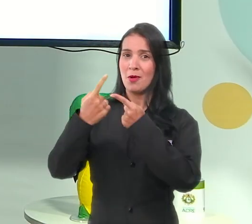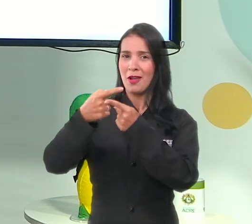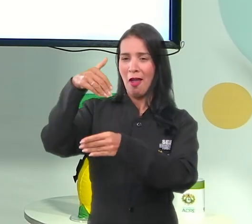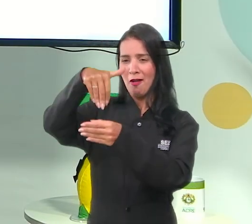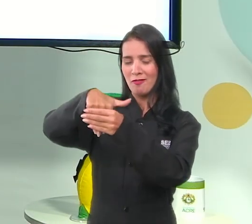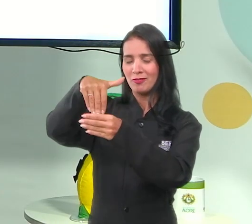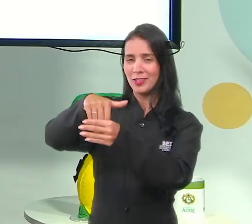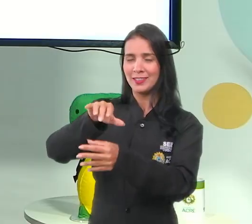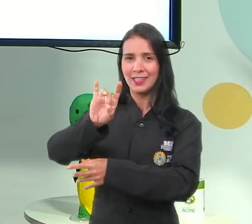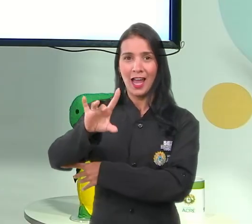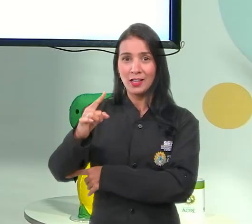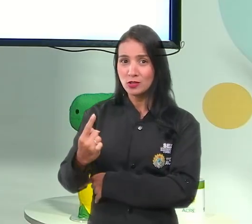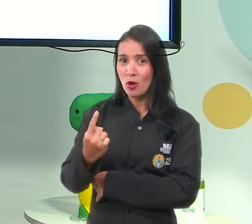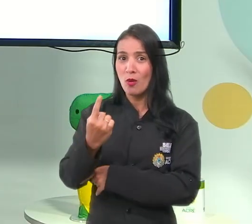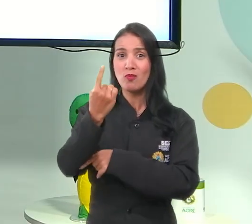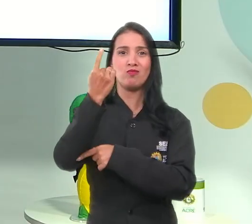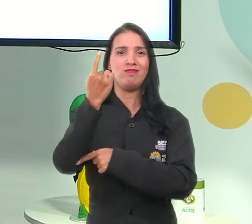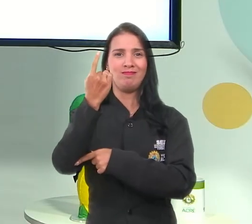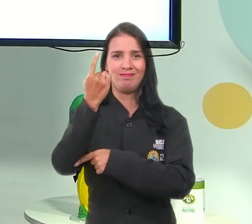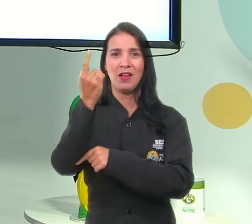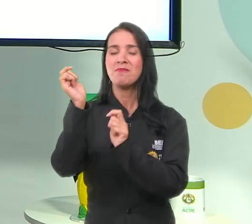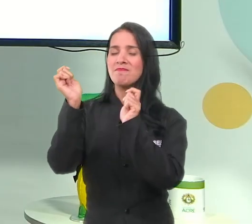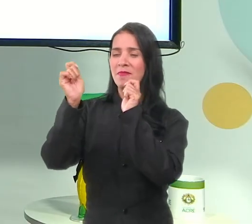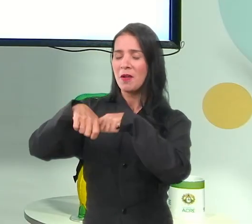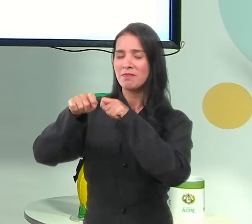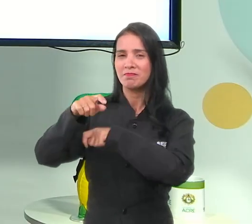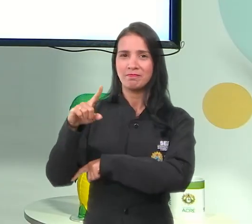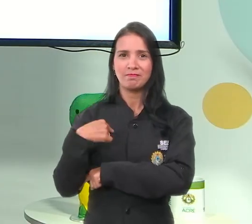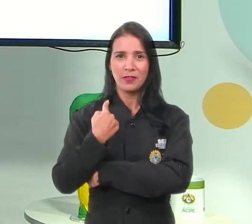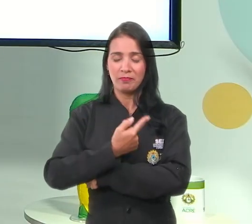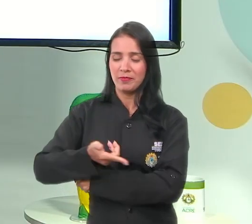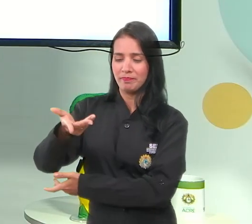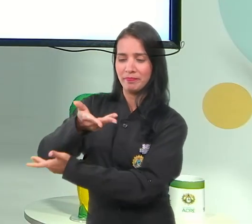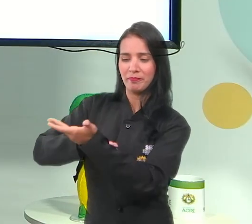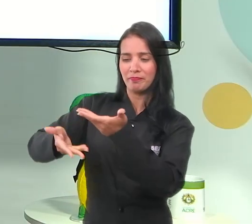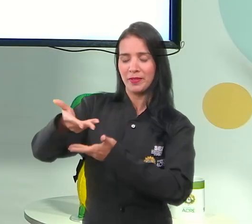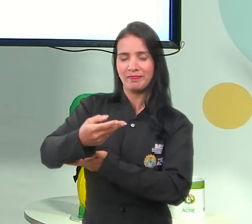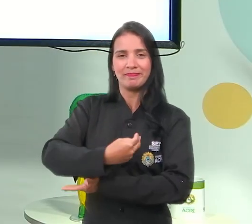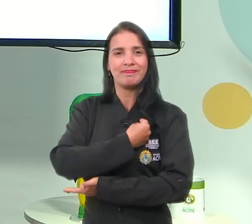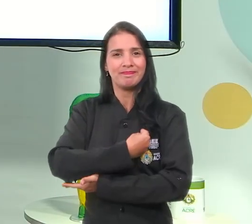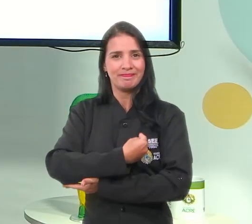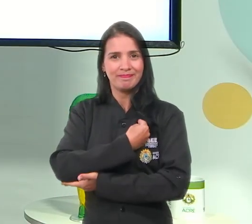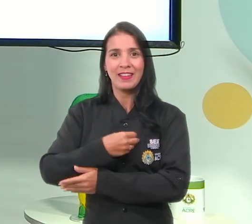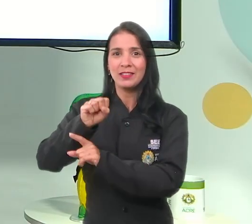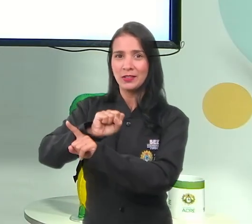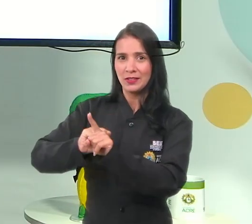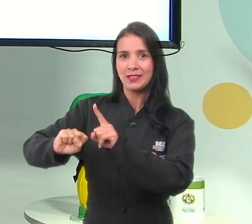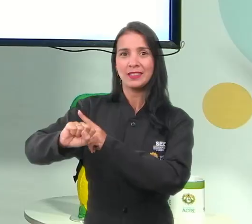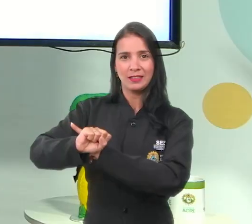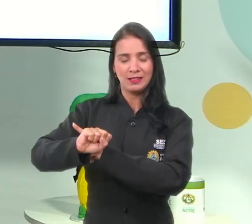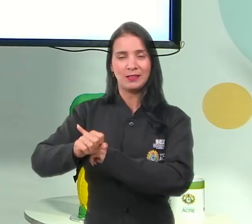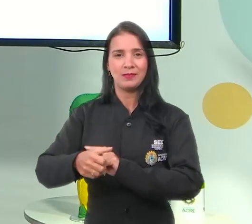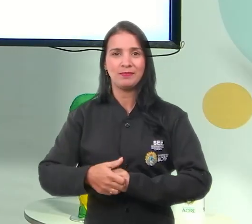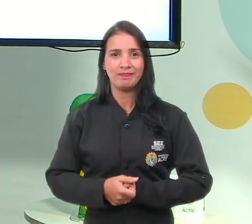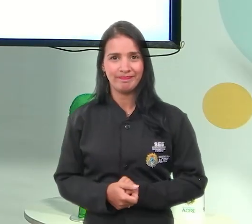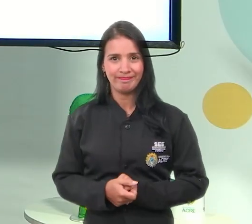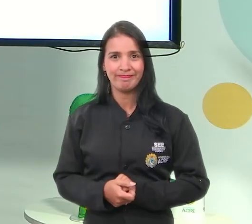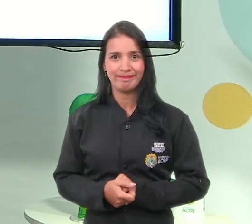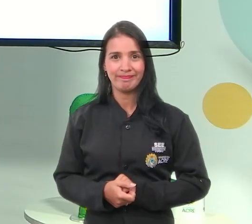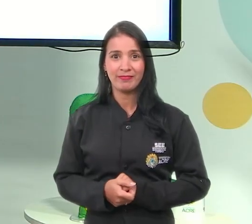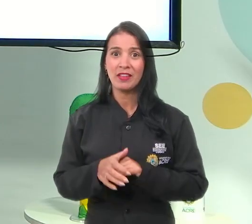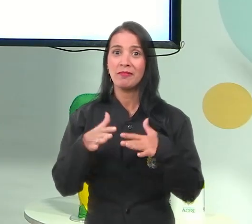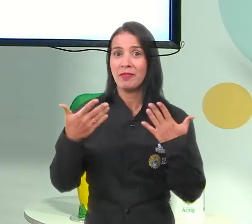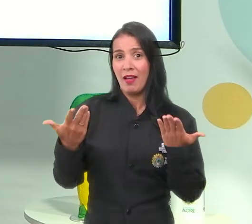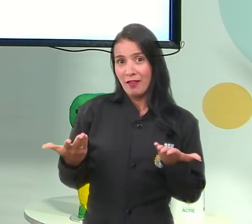é apenas uma das possibilidades de participação que existe na sociedade.